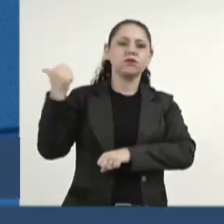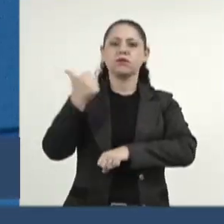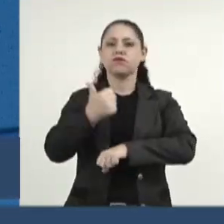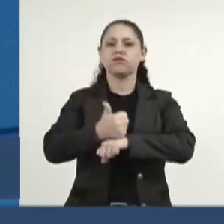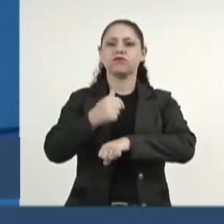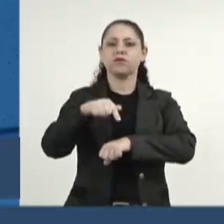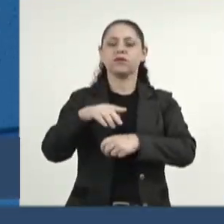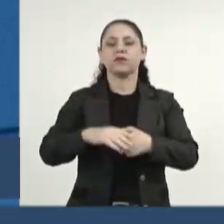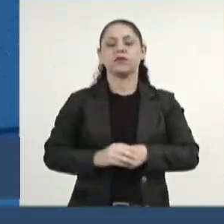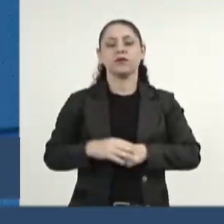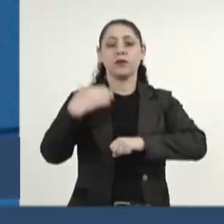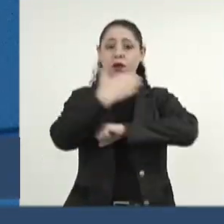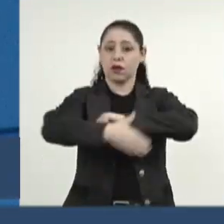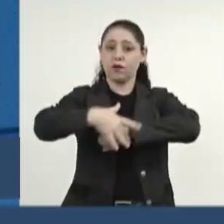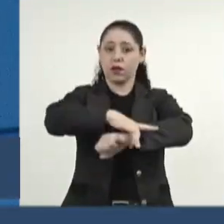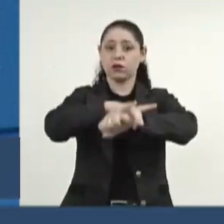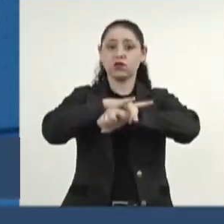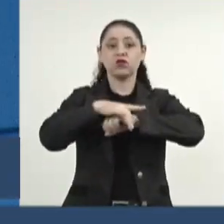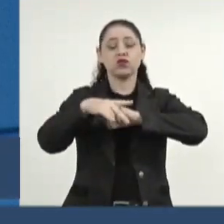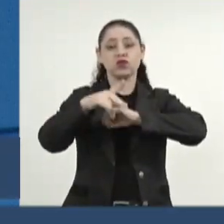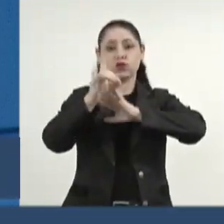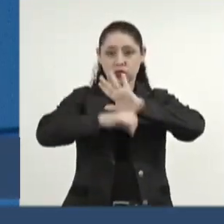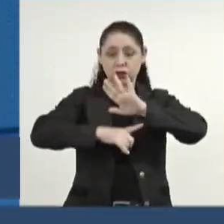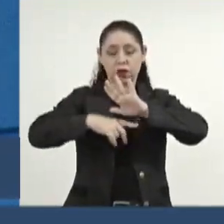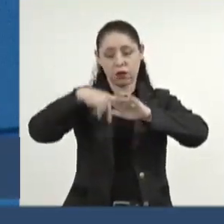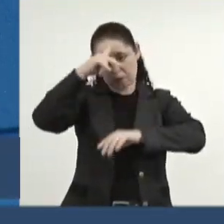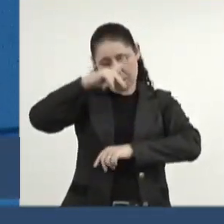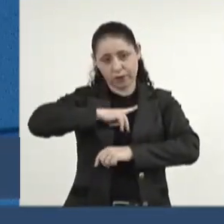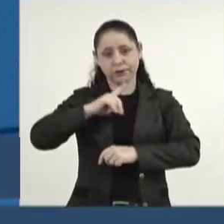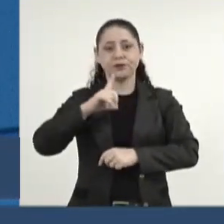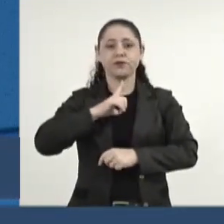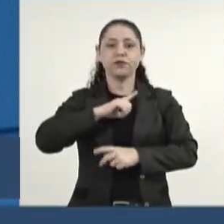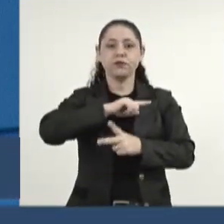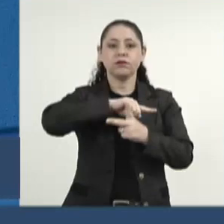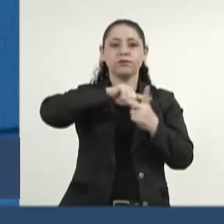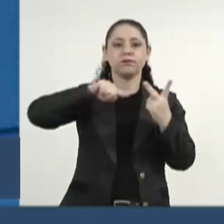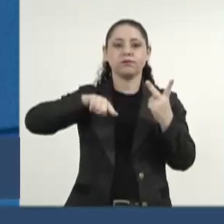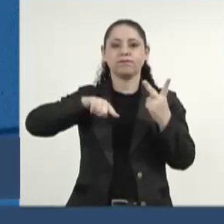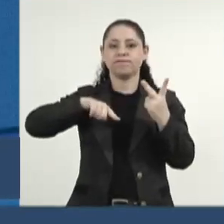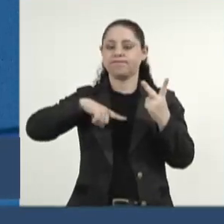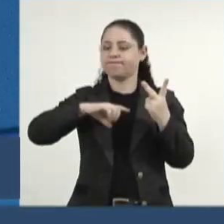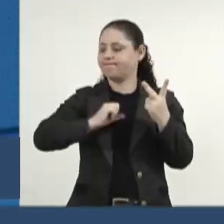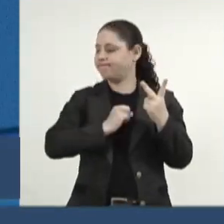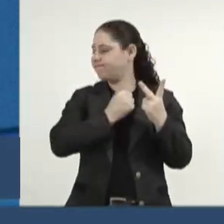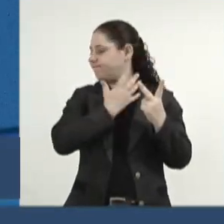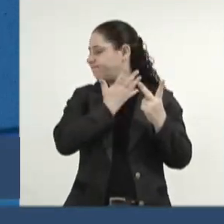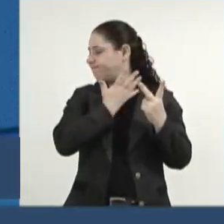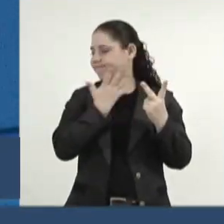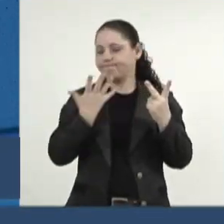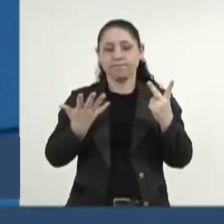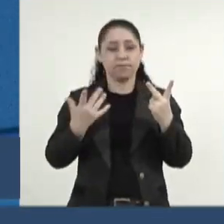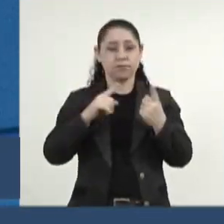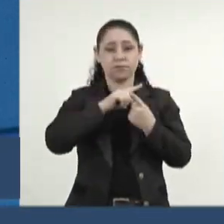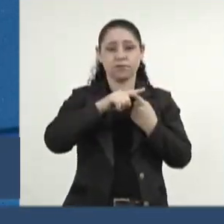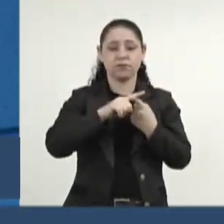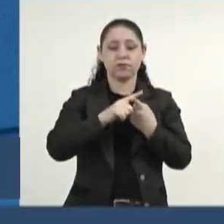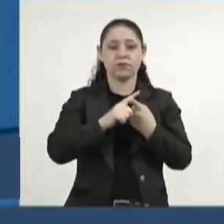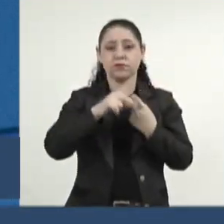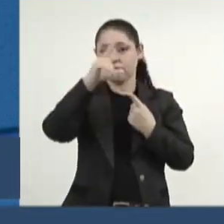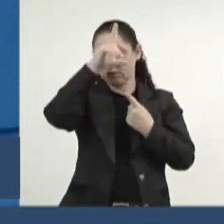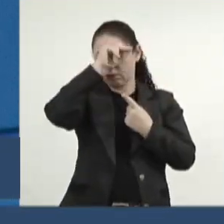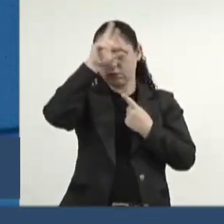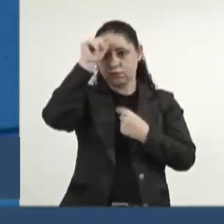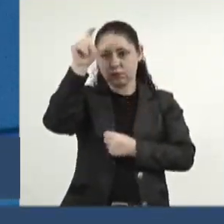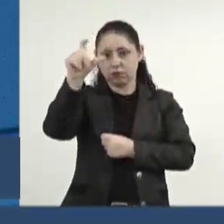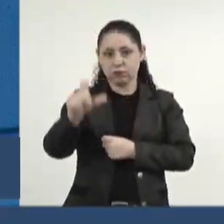aqui, em defesa daqueles direitos que são nossos. Nós tivemos dois casos deploráveis. Primeiro deles, a